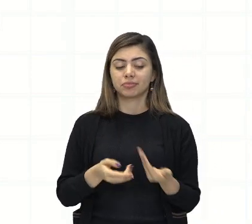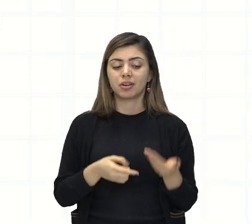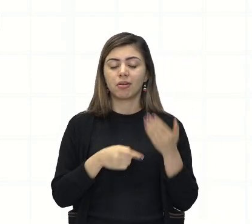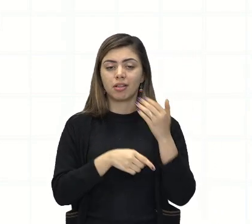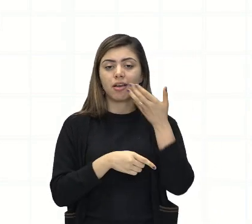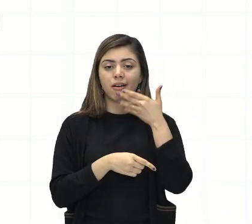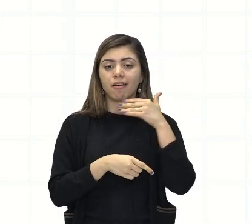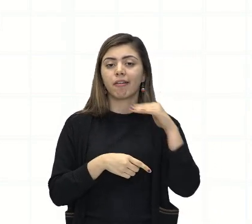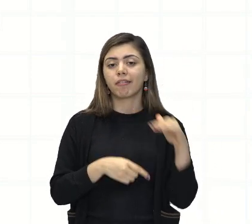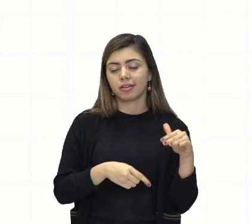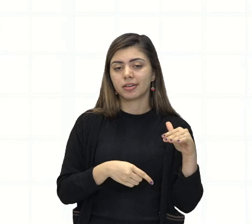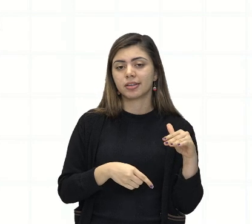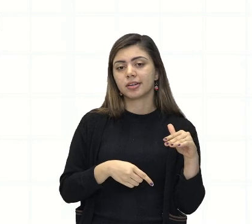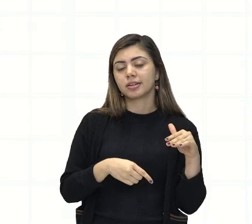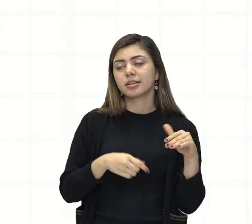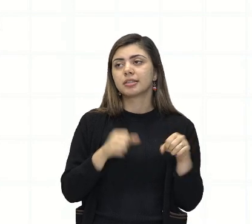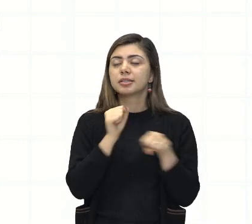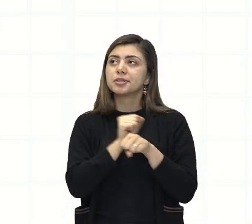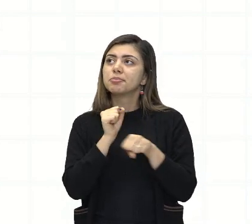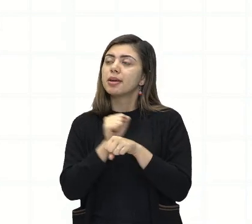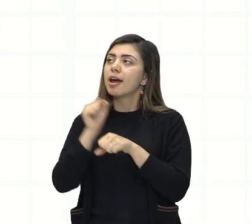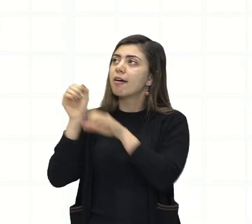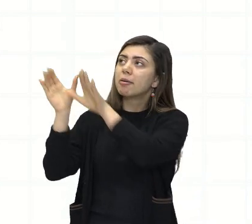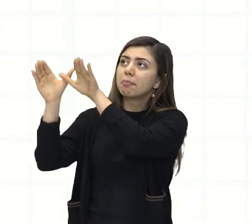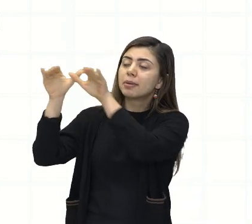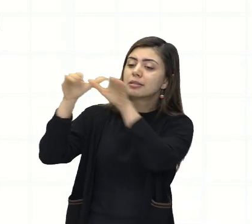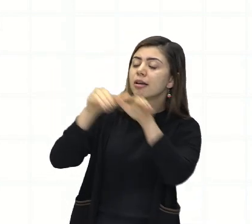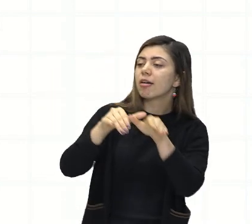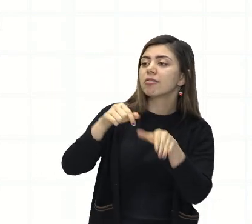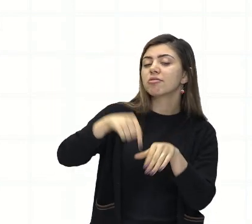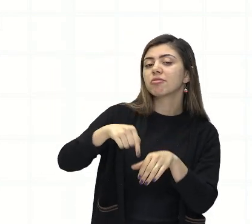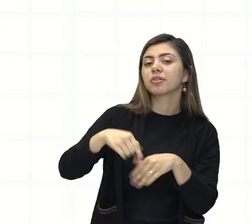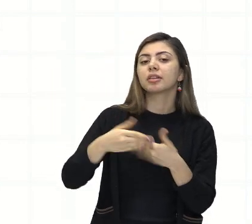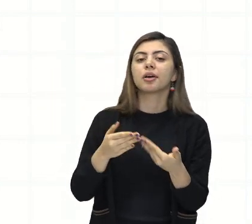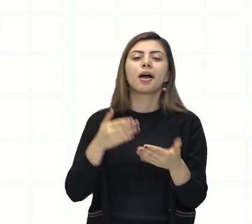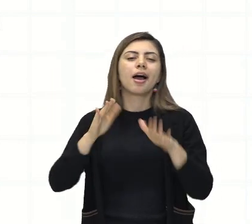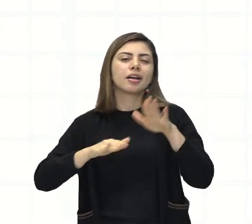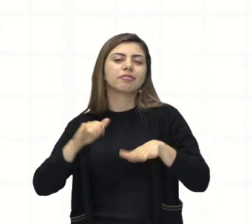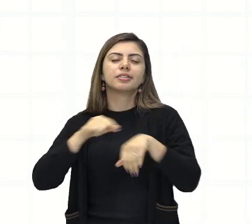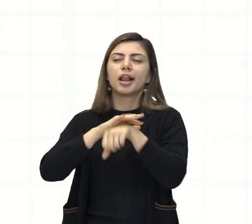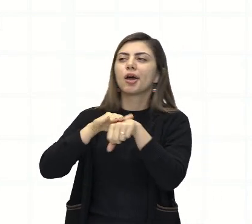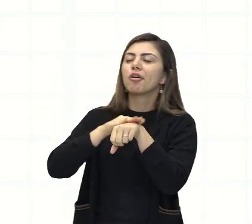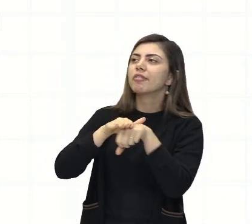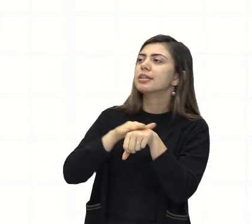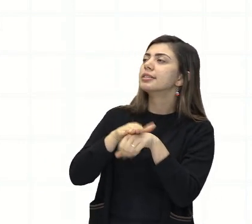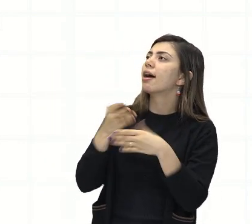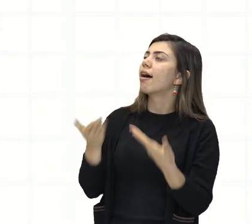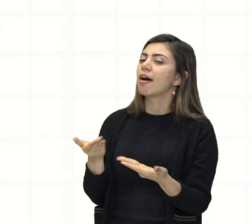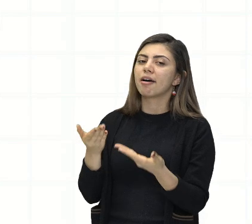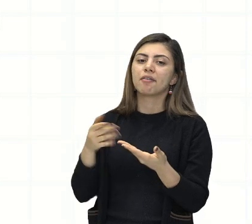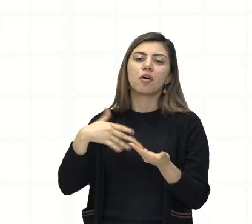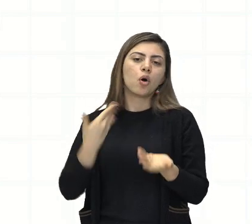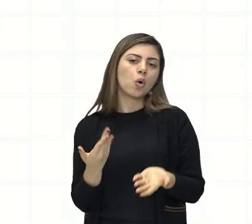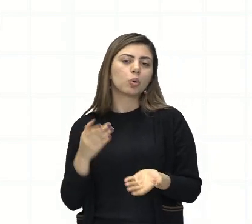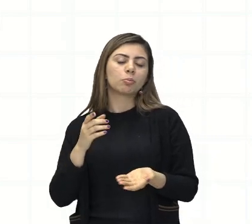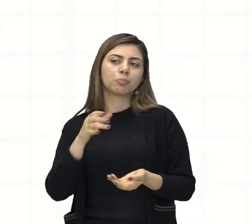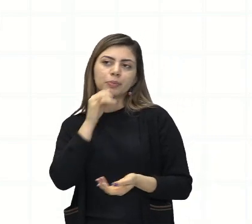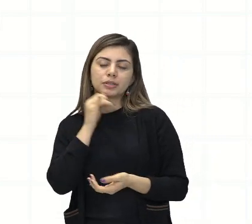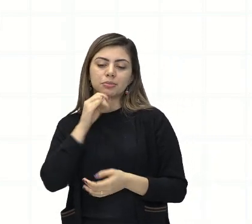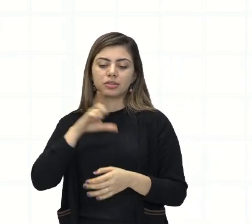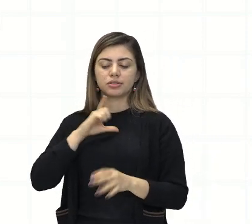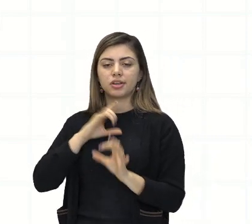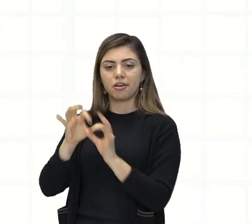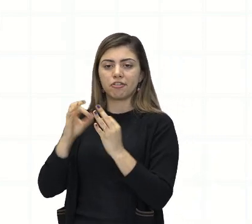esse sabiá, que esperava ele, que aparecesse, às vezes conversava com esse sabiá, outra hora falava-se de parentes já mortos. Ela